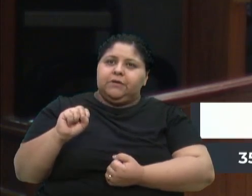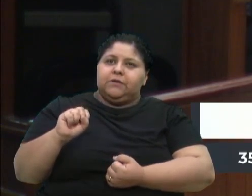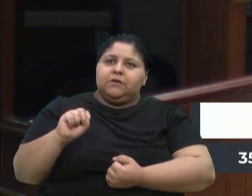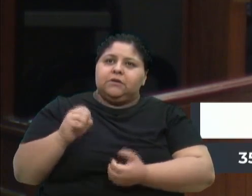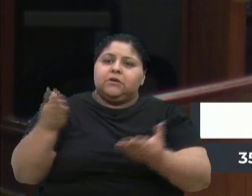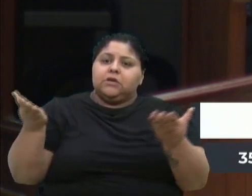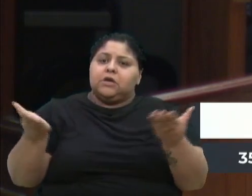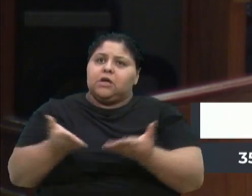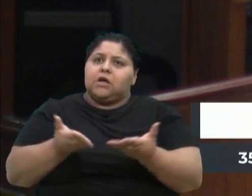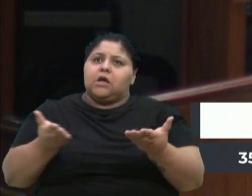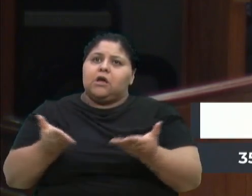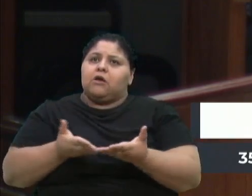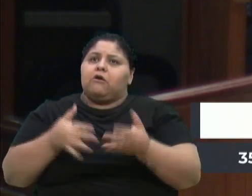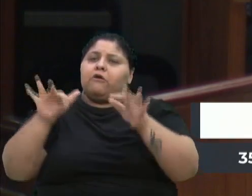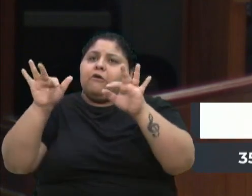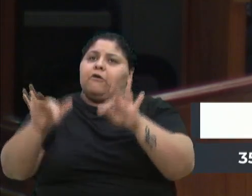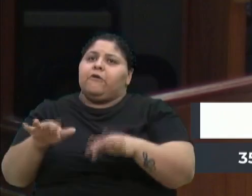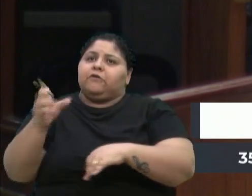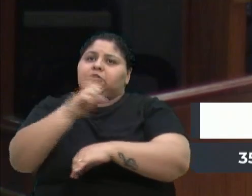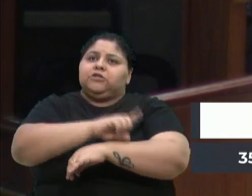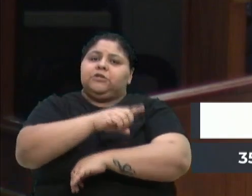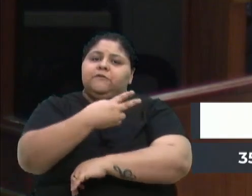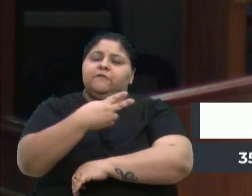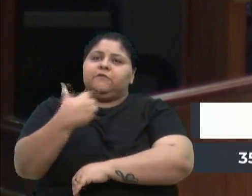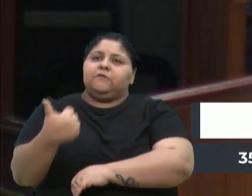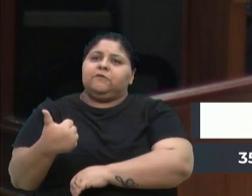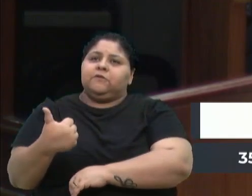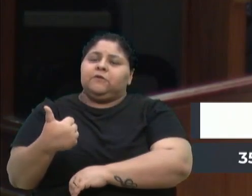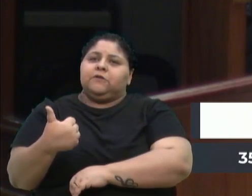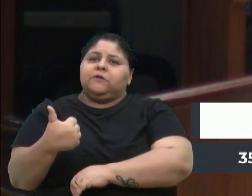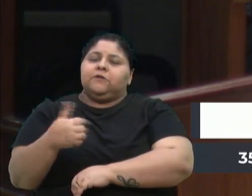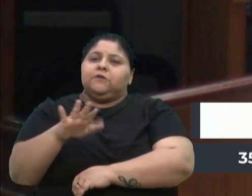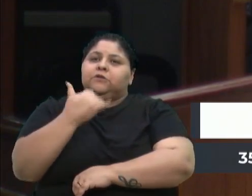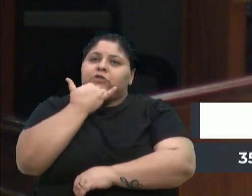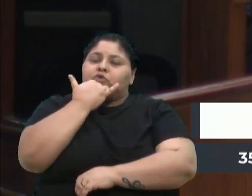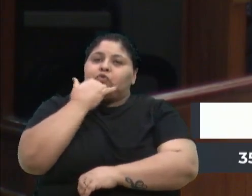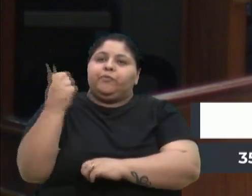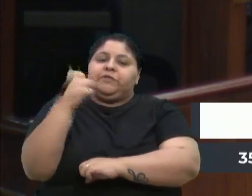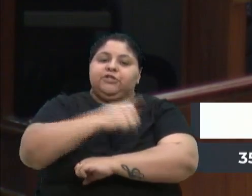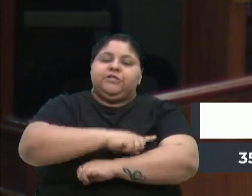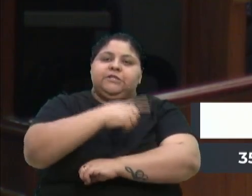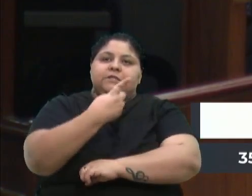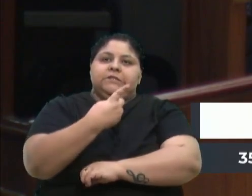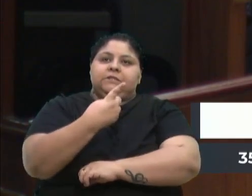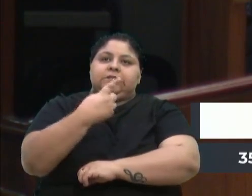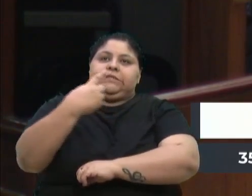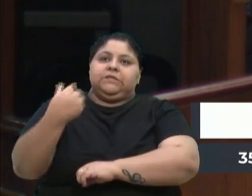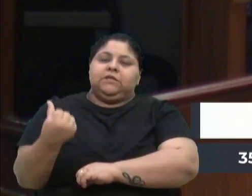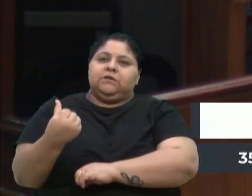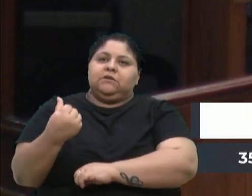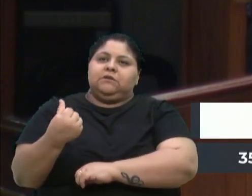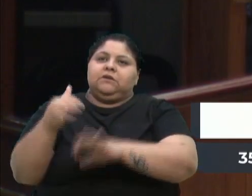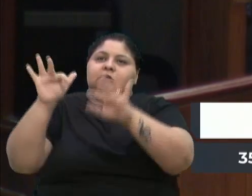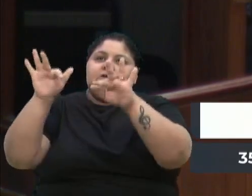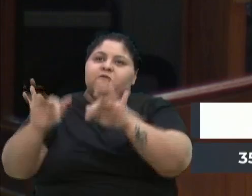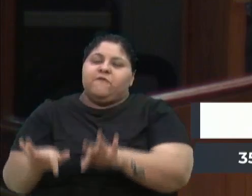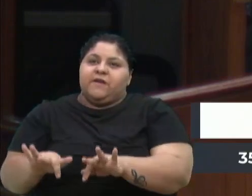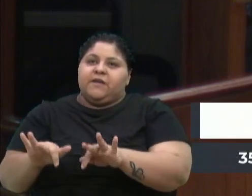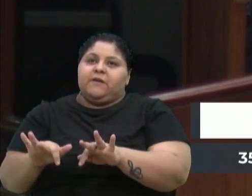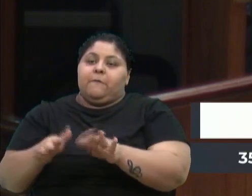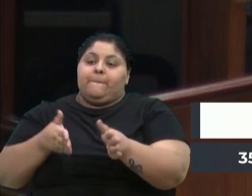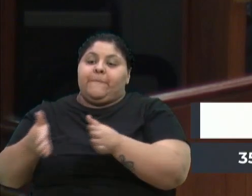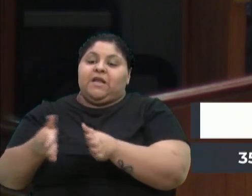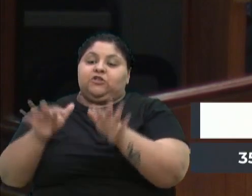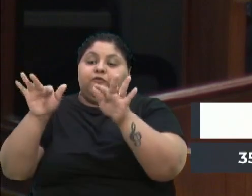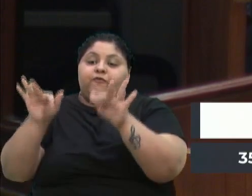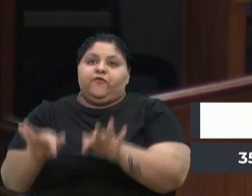agora vence, então dia 21 vence, dia 16, aliás, vence, tem prazo final